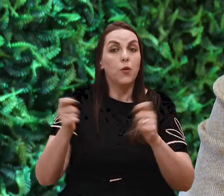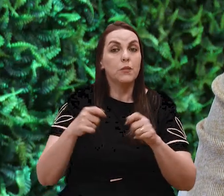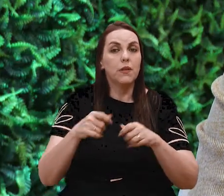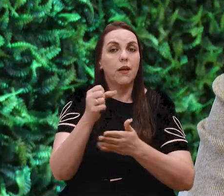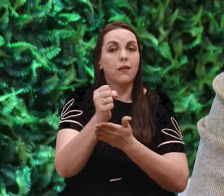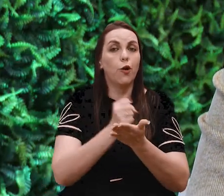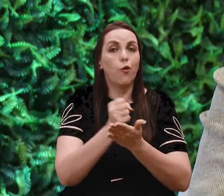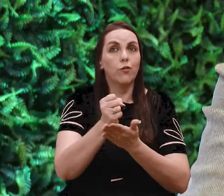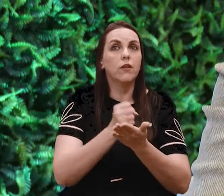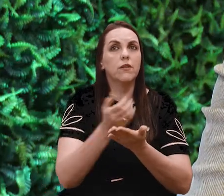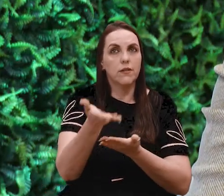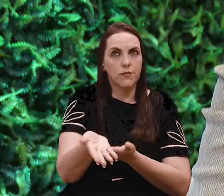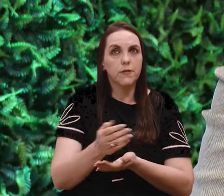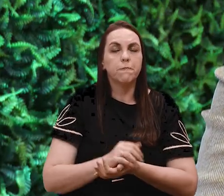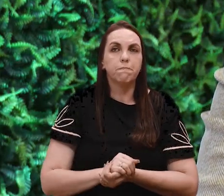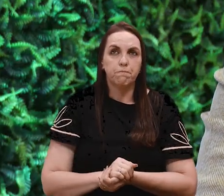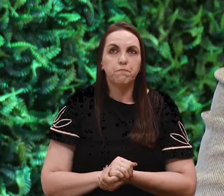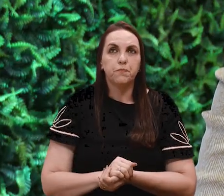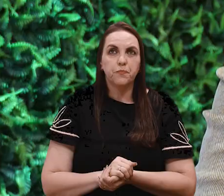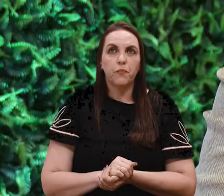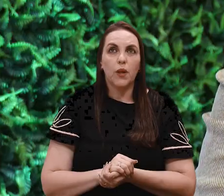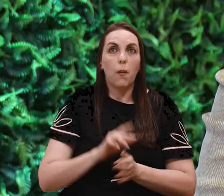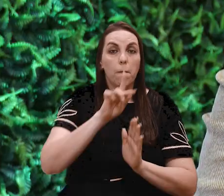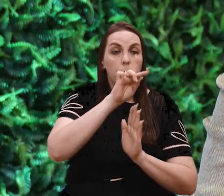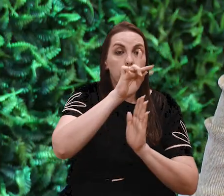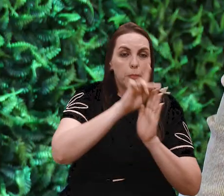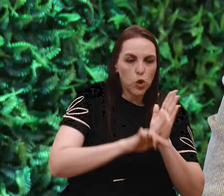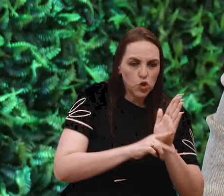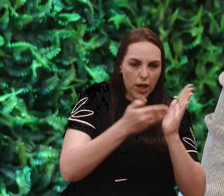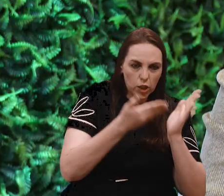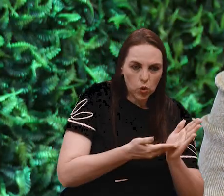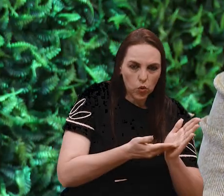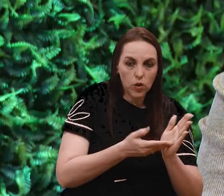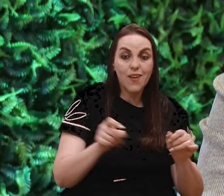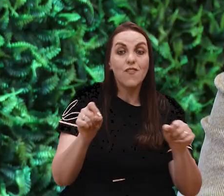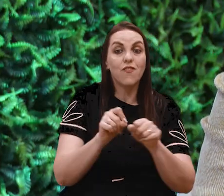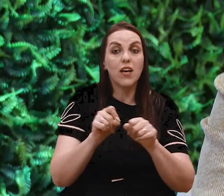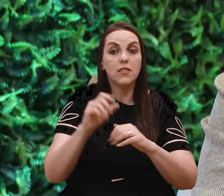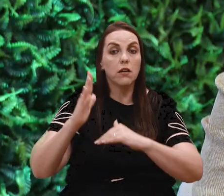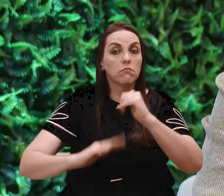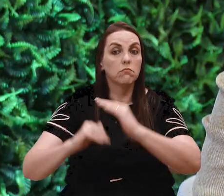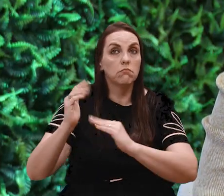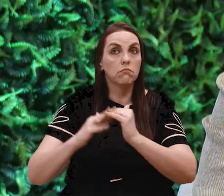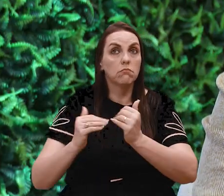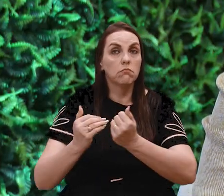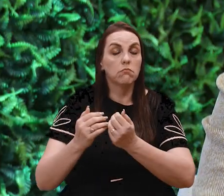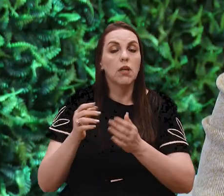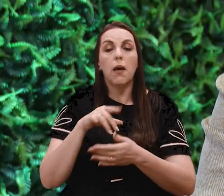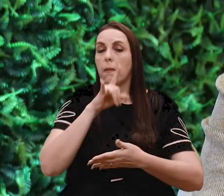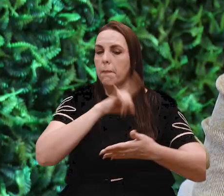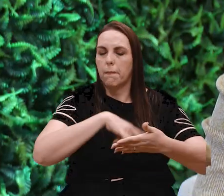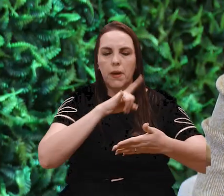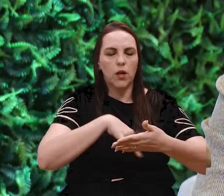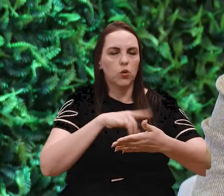contratação de projeto e execução no mesmo termo de